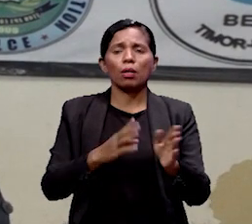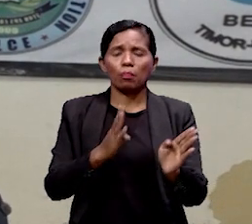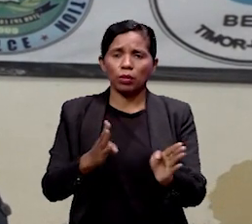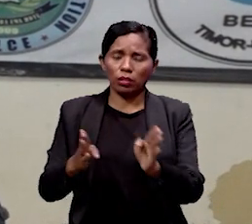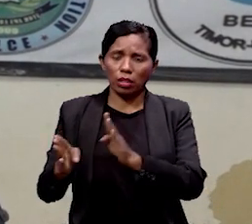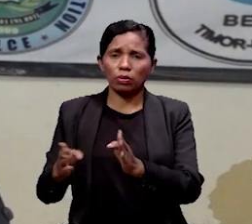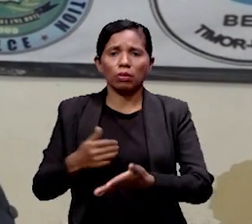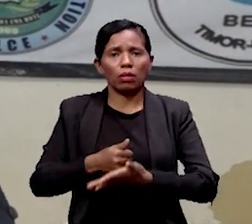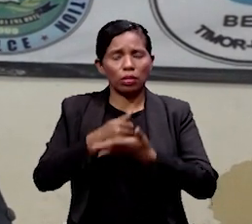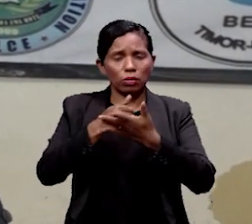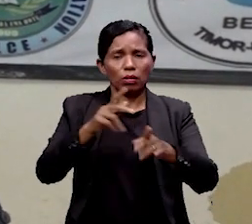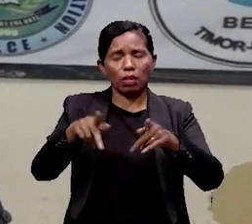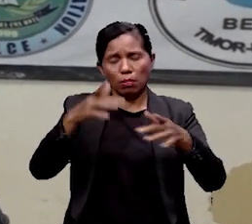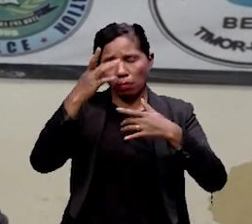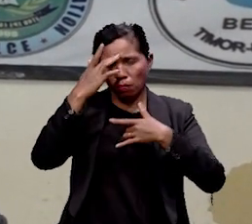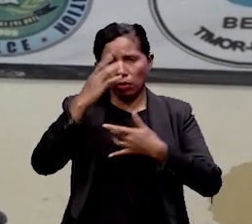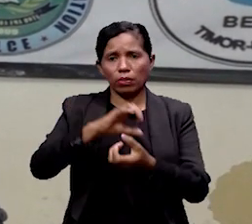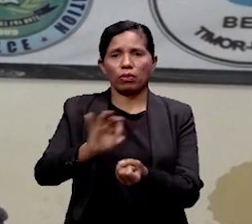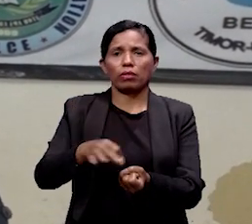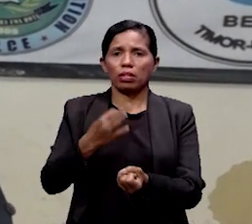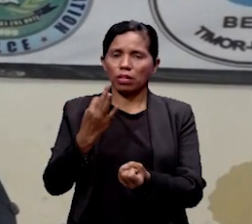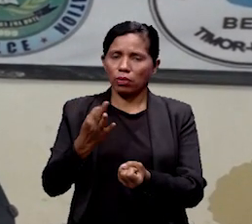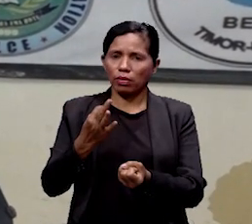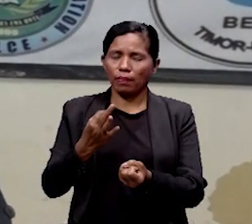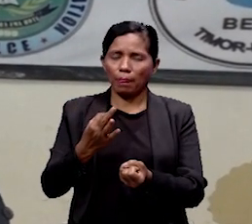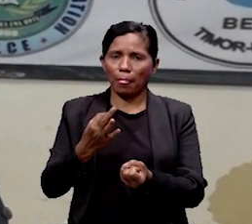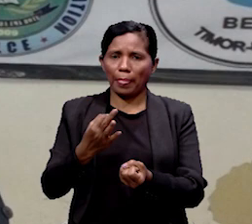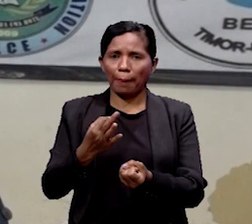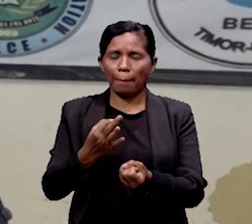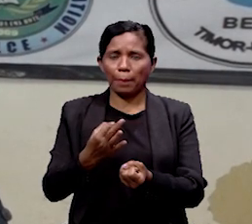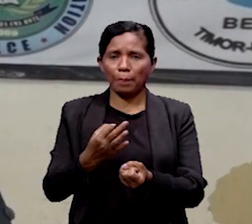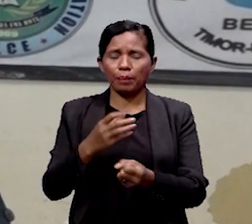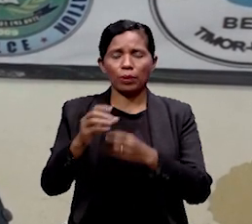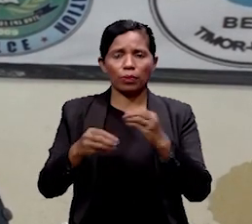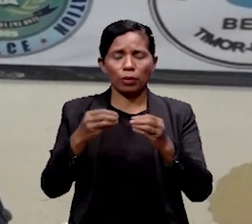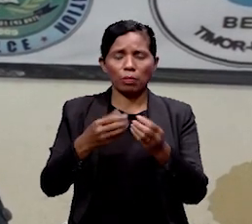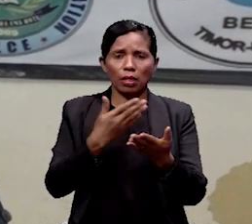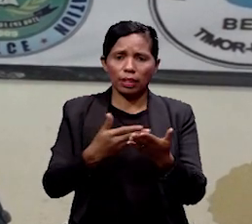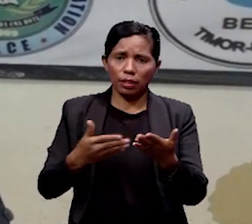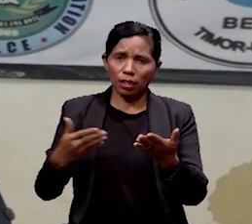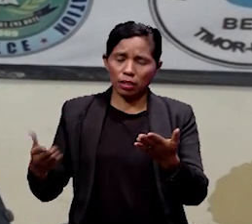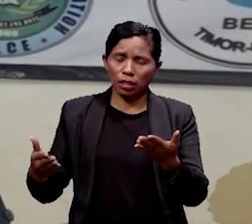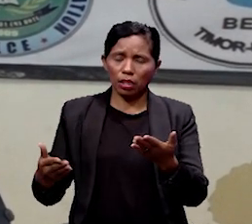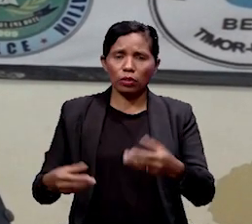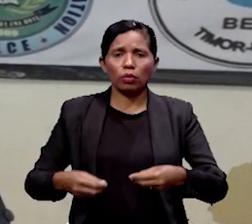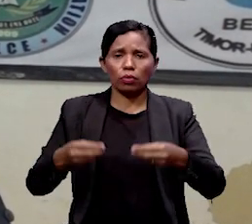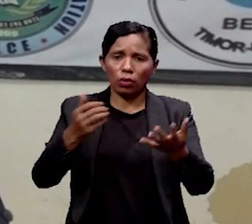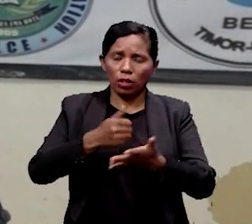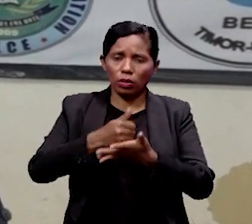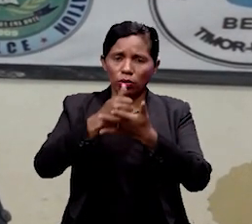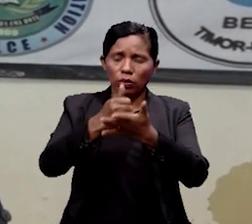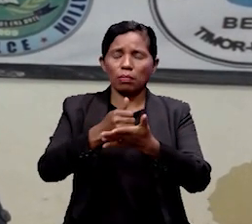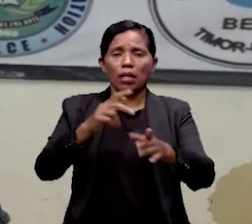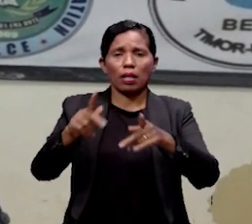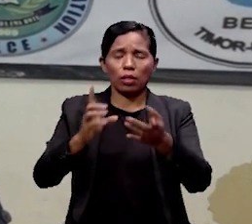paciente do Covid-19 é que a questão logística, facilidade para o apoio